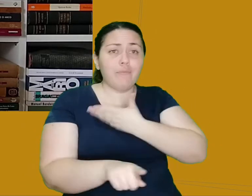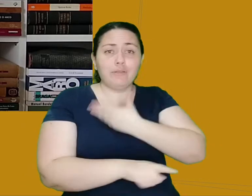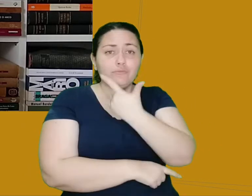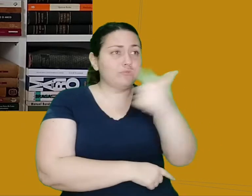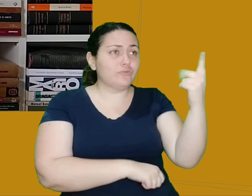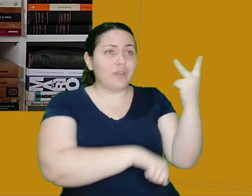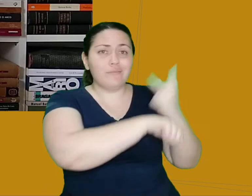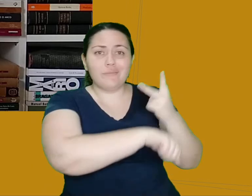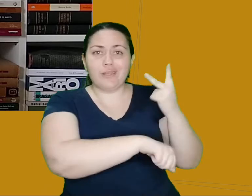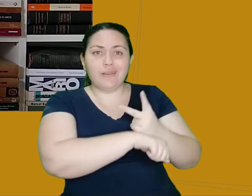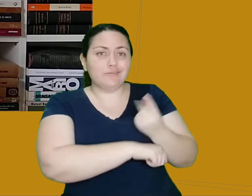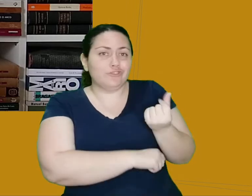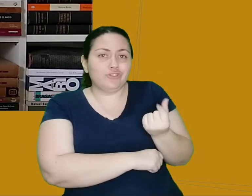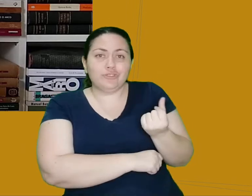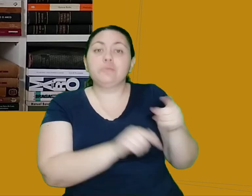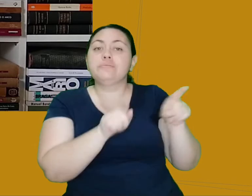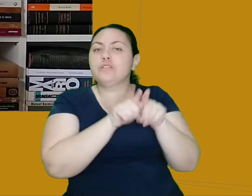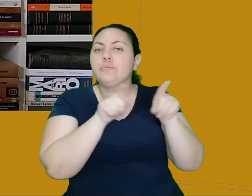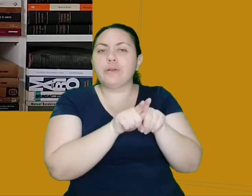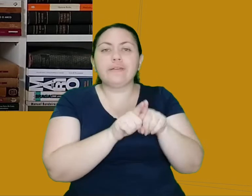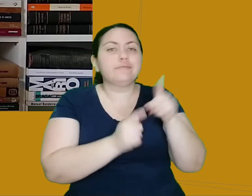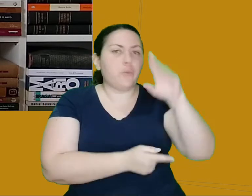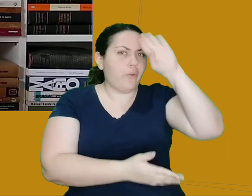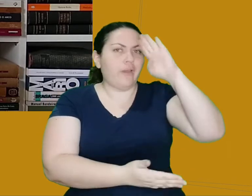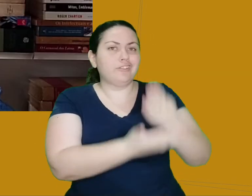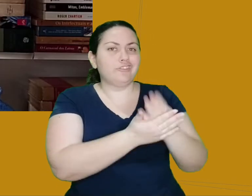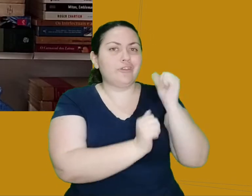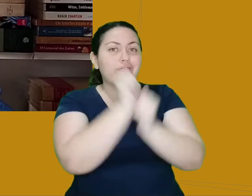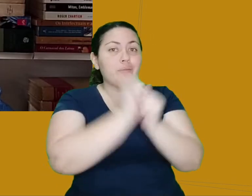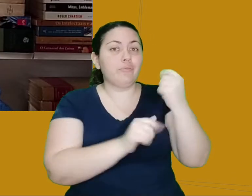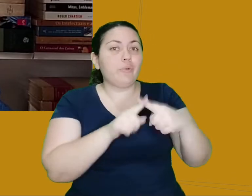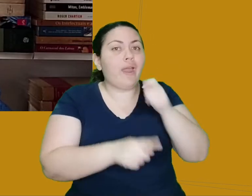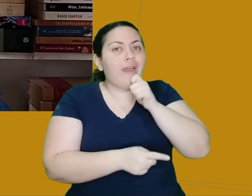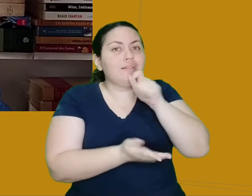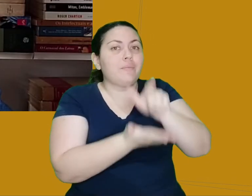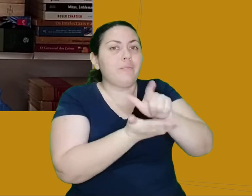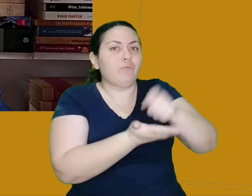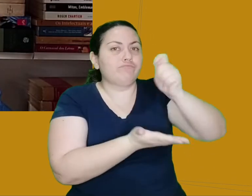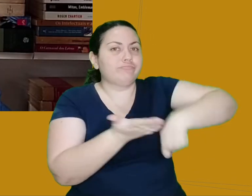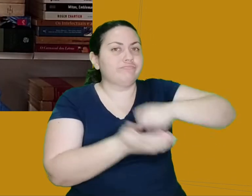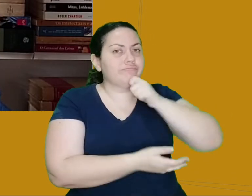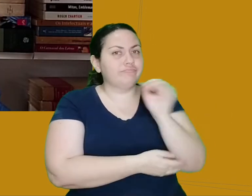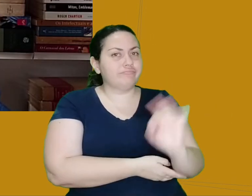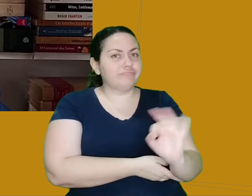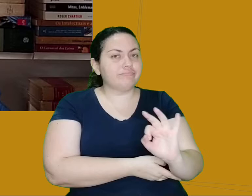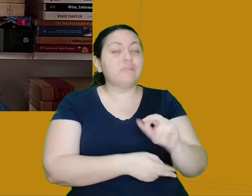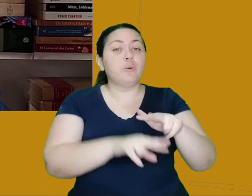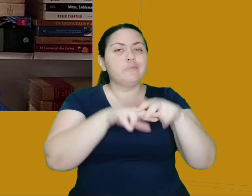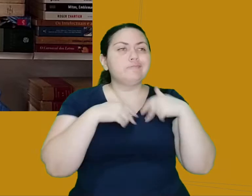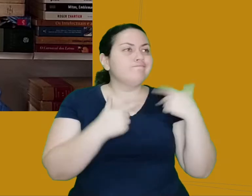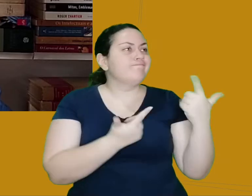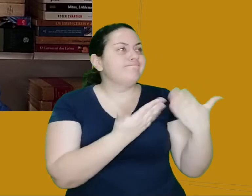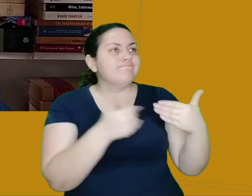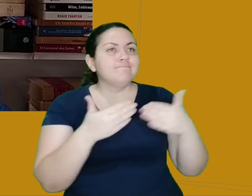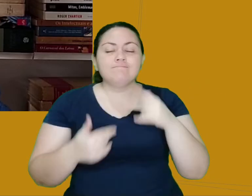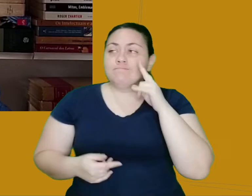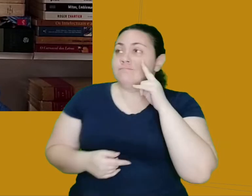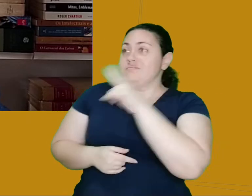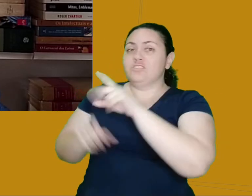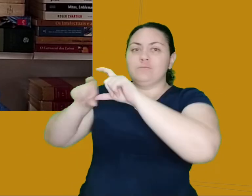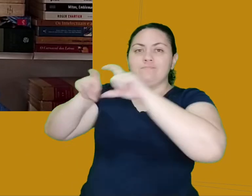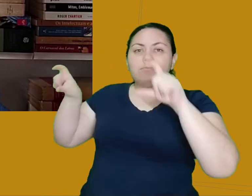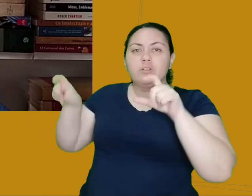emprestar, nem acreditavam na fábrica, que ainda estava no papel. Quando não tinha mais a quem pedir, viu o nome do tabelião na fachada do